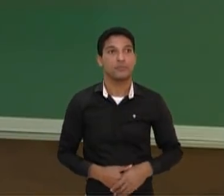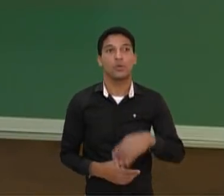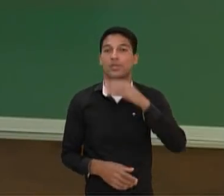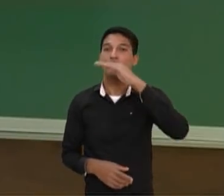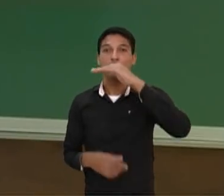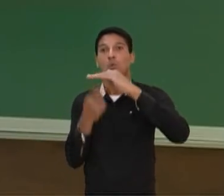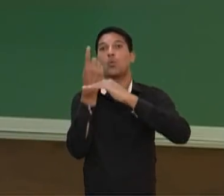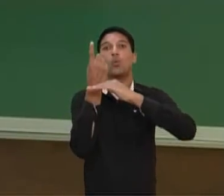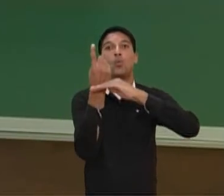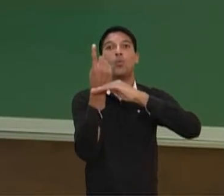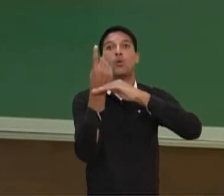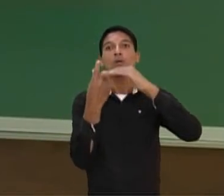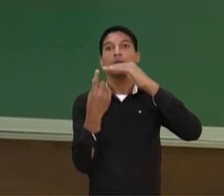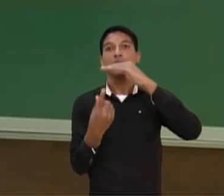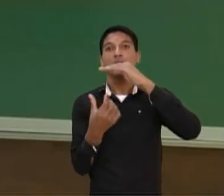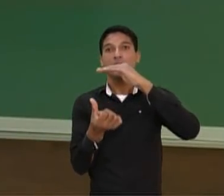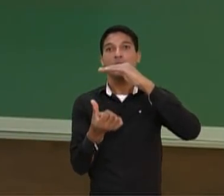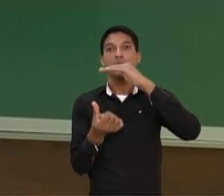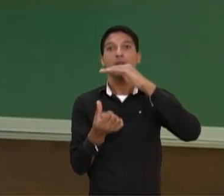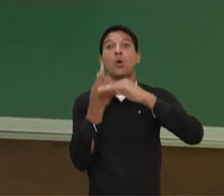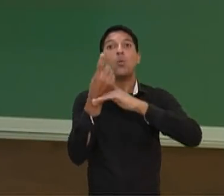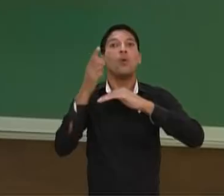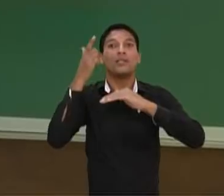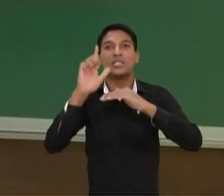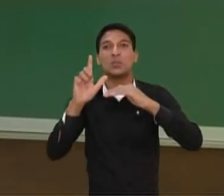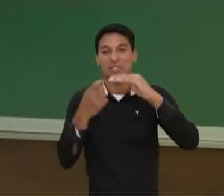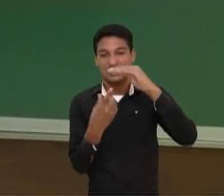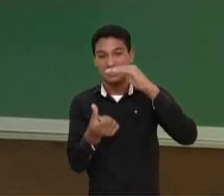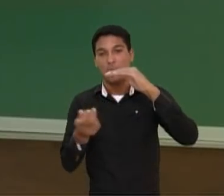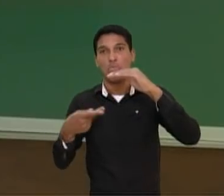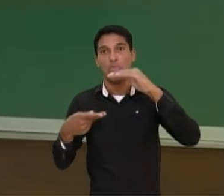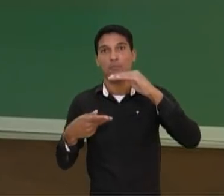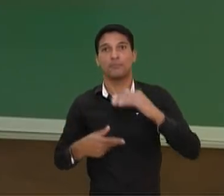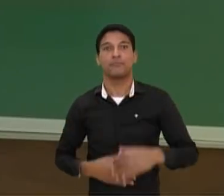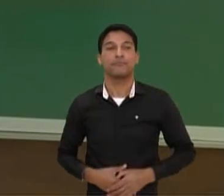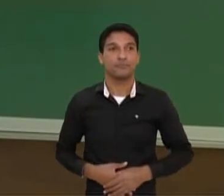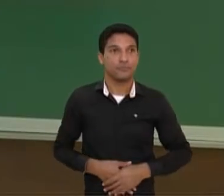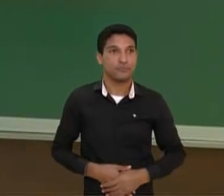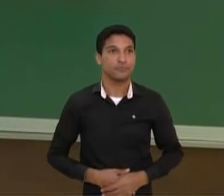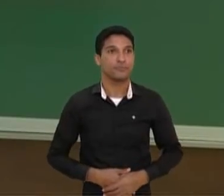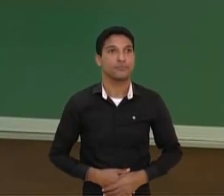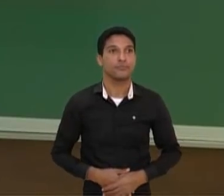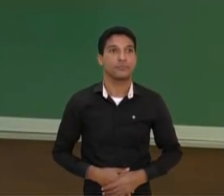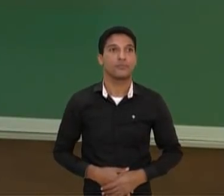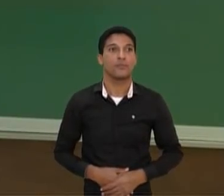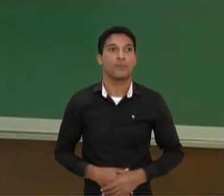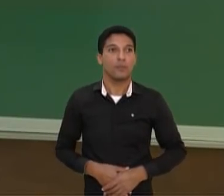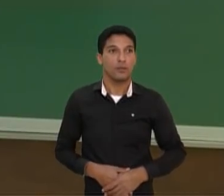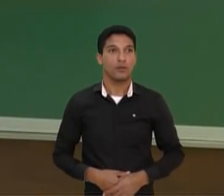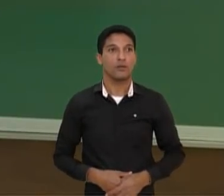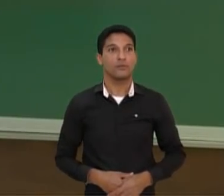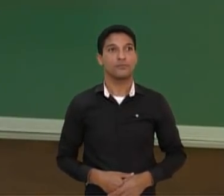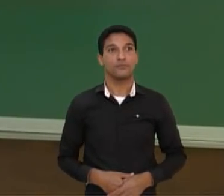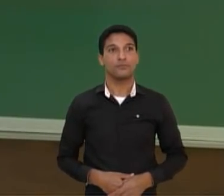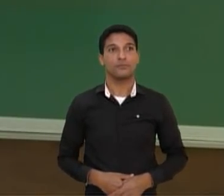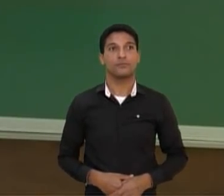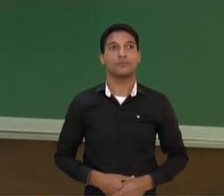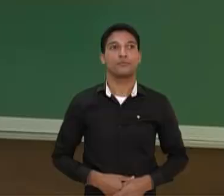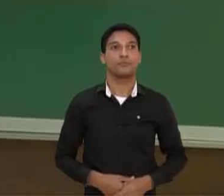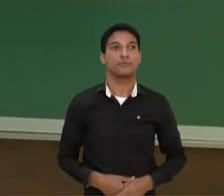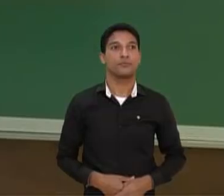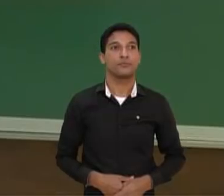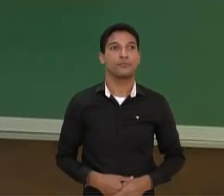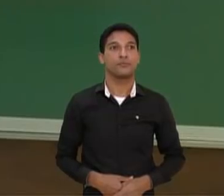em 16. Números de casos possíveis divididos pelo número de casos favoráveis, ok? Aqui a gente